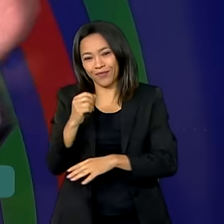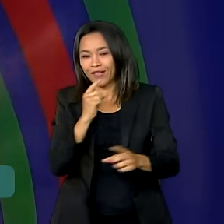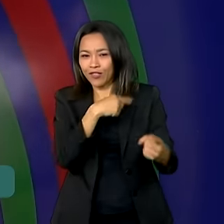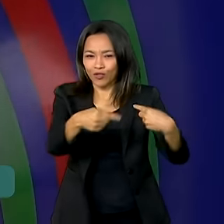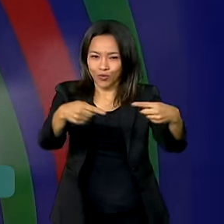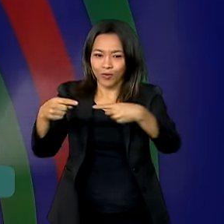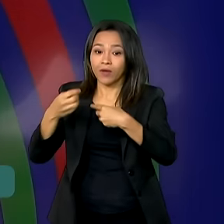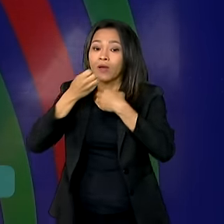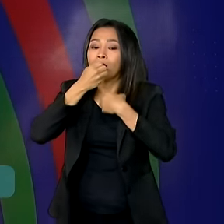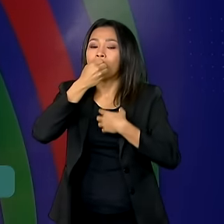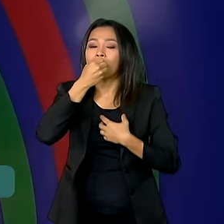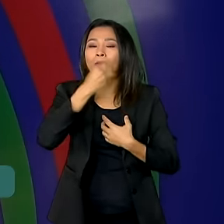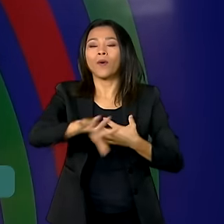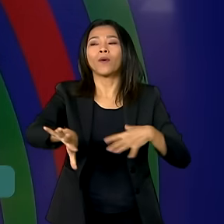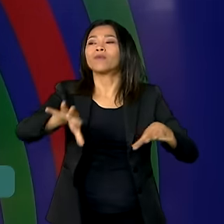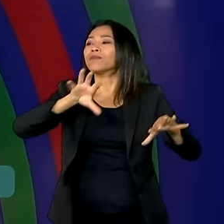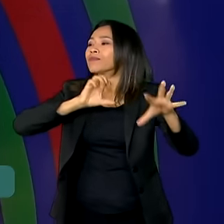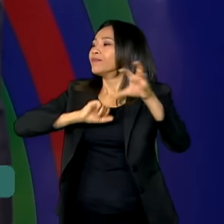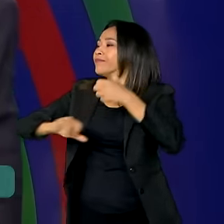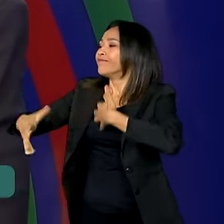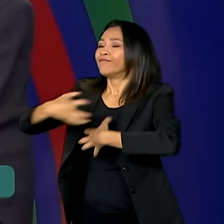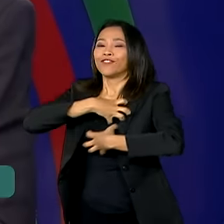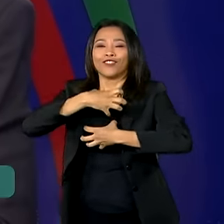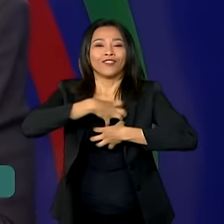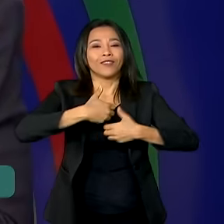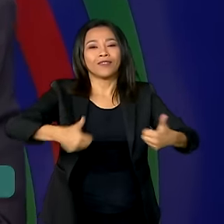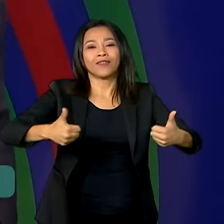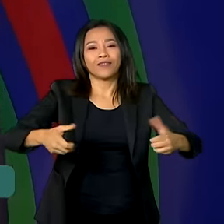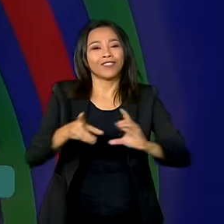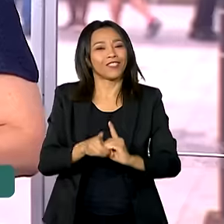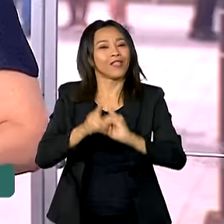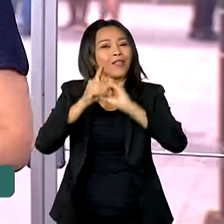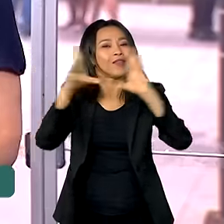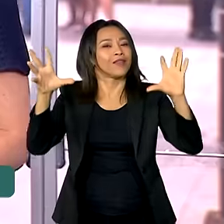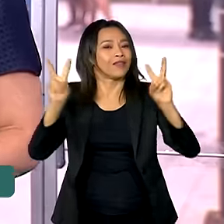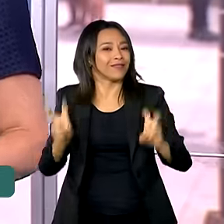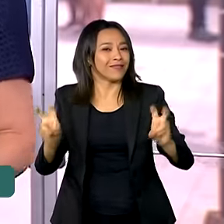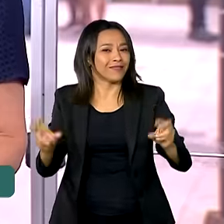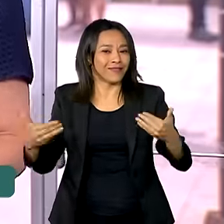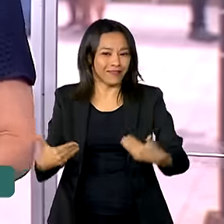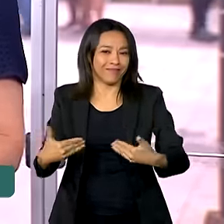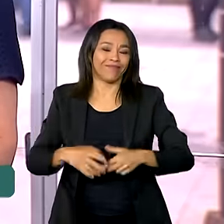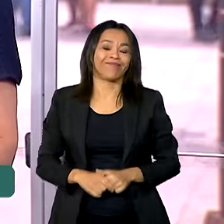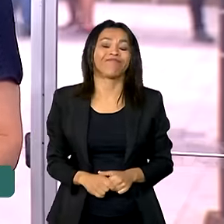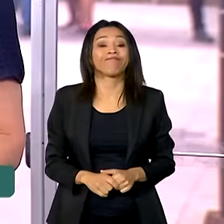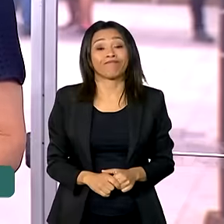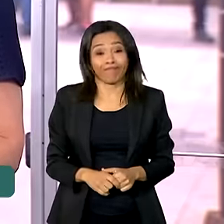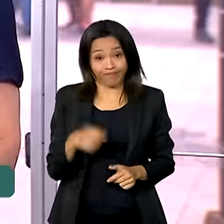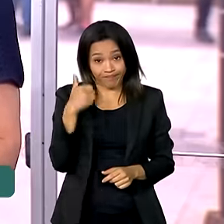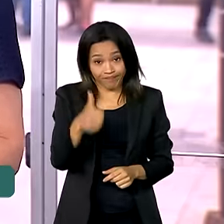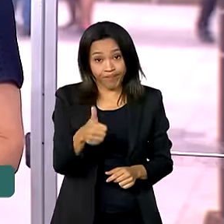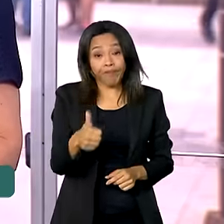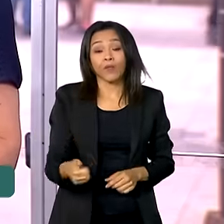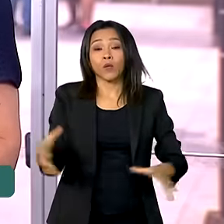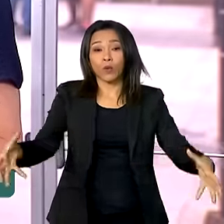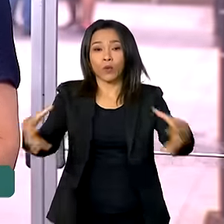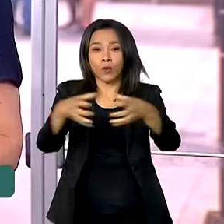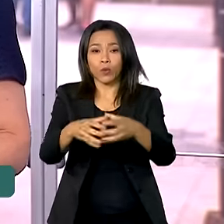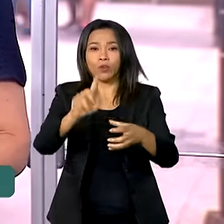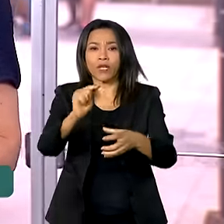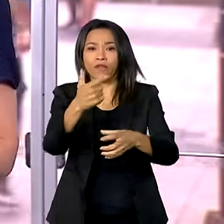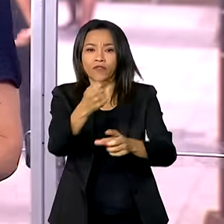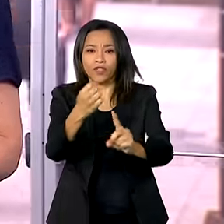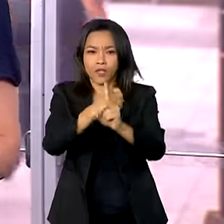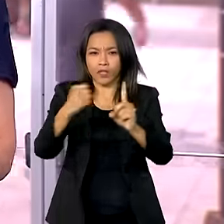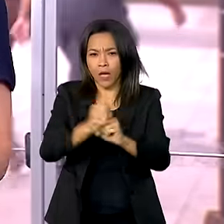bom demais respirar a democracia aqui no território do G20 Social. Obrigada, ministro. O G20 Social começou com a previsão de reunir